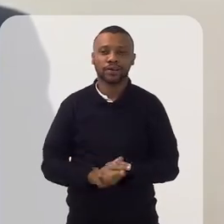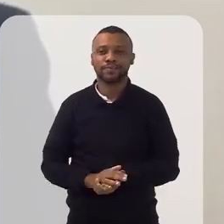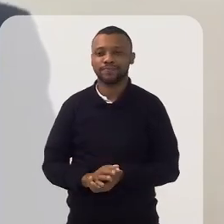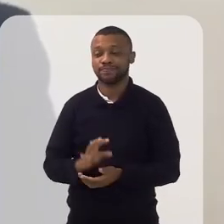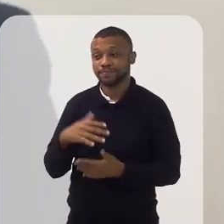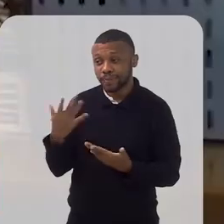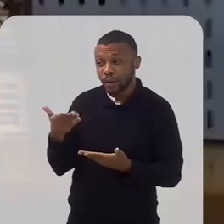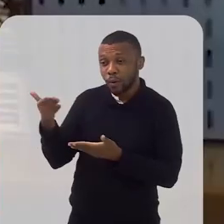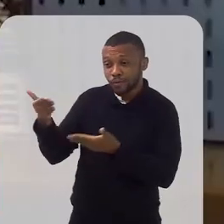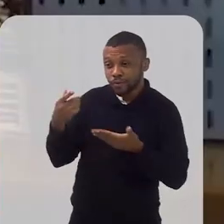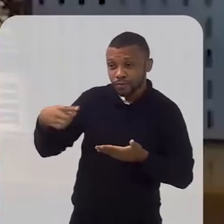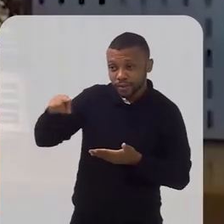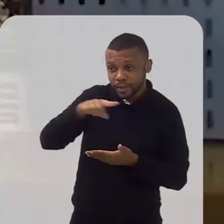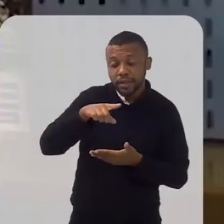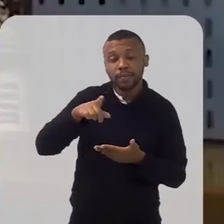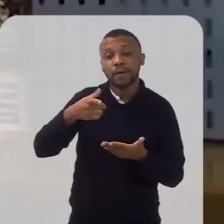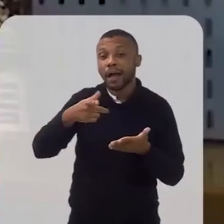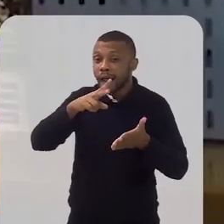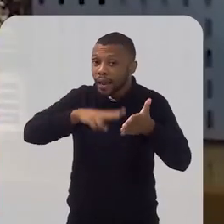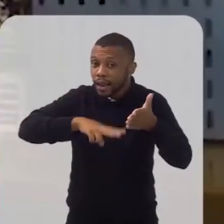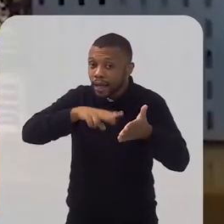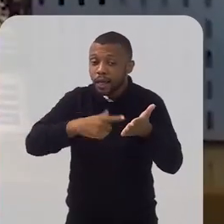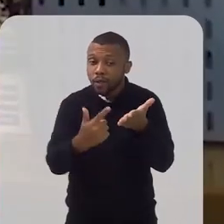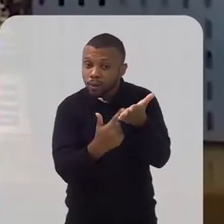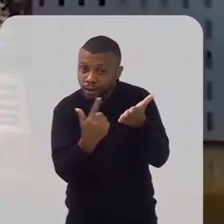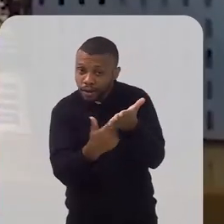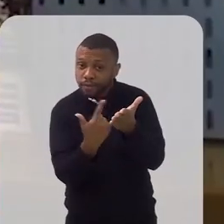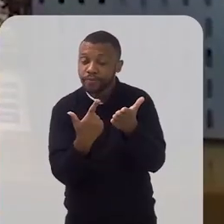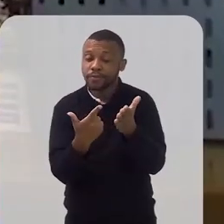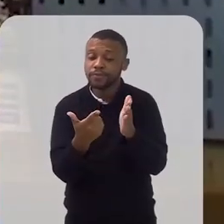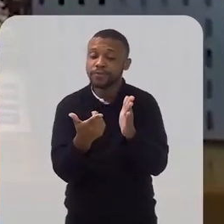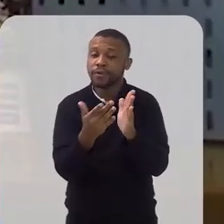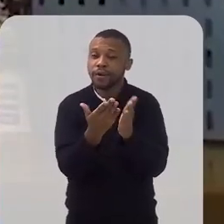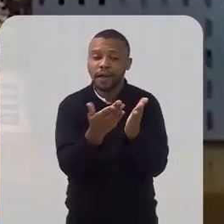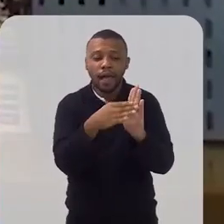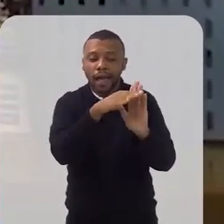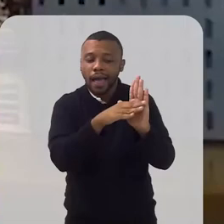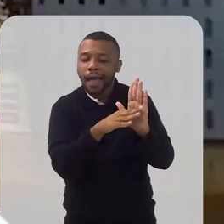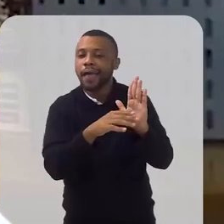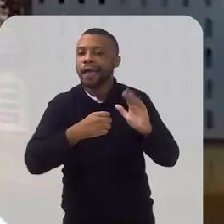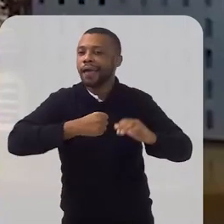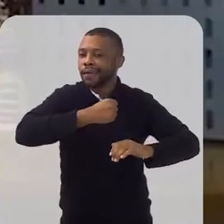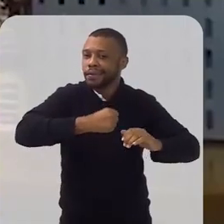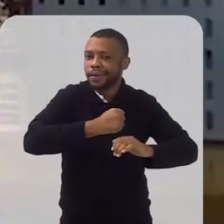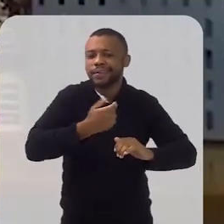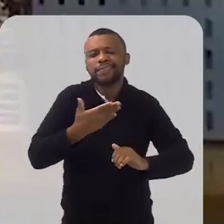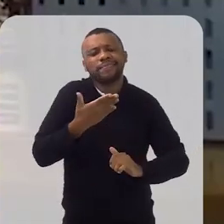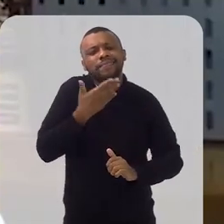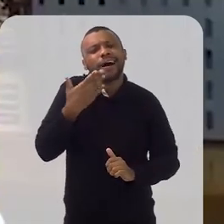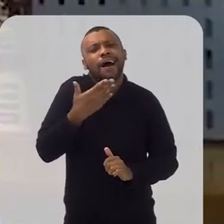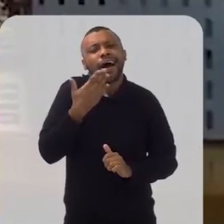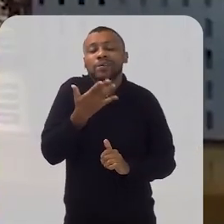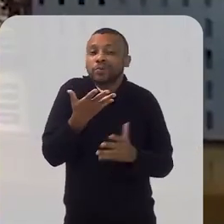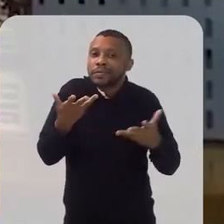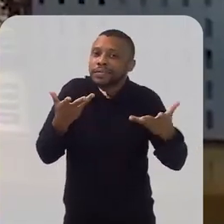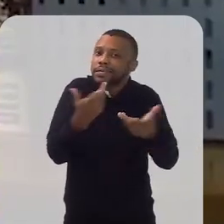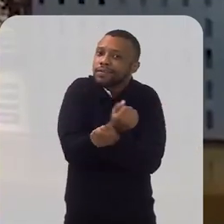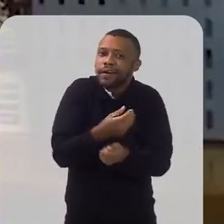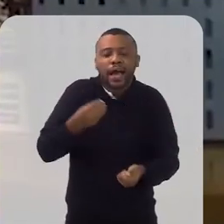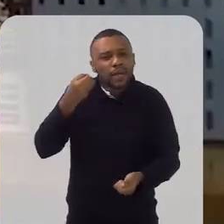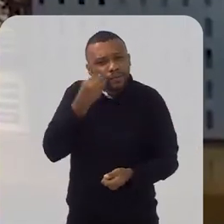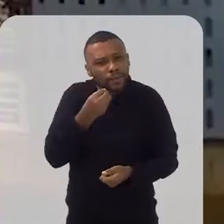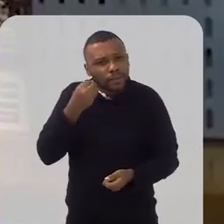desconhece. E, Geisa, eu convido vocês para lerem o livro de receita e fazer as receitas, né? Tem coisas incríveis, fáceis de fazer, né?